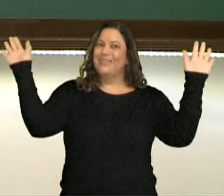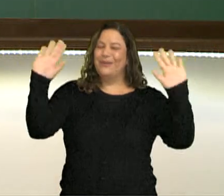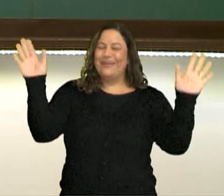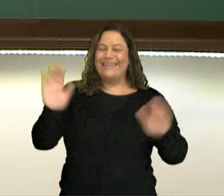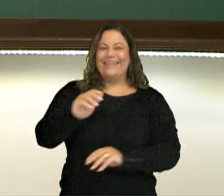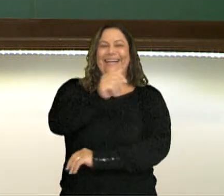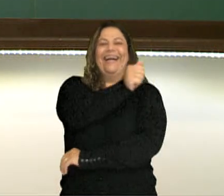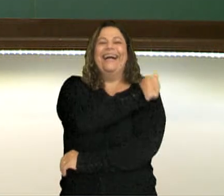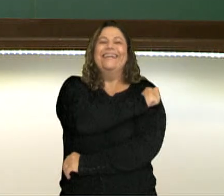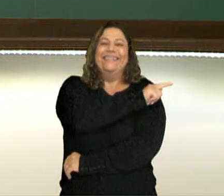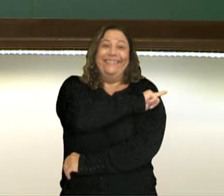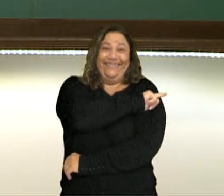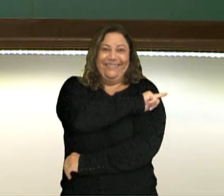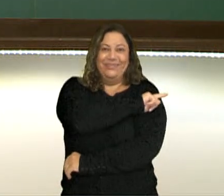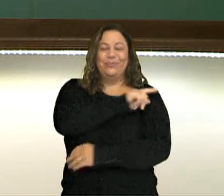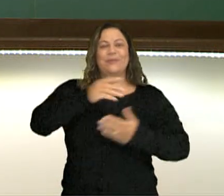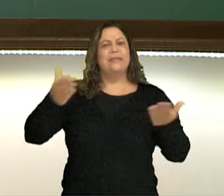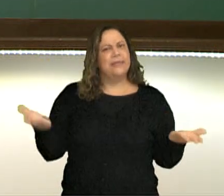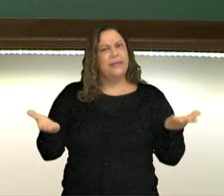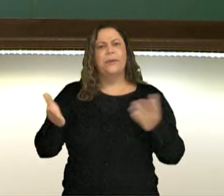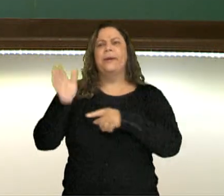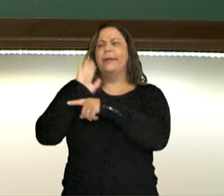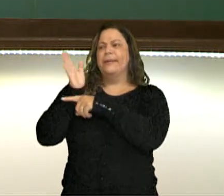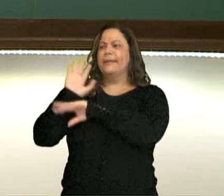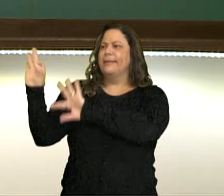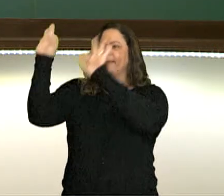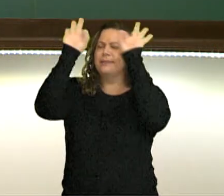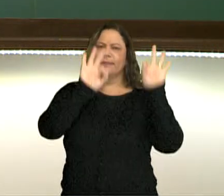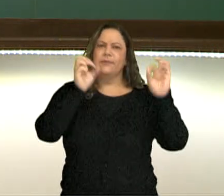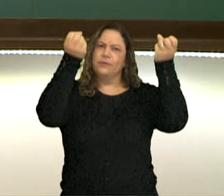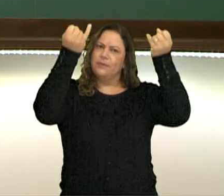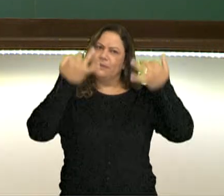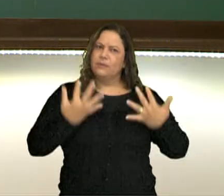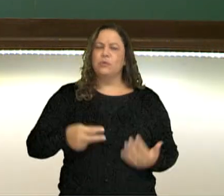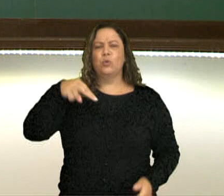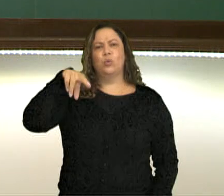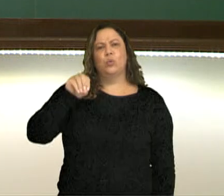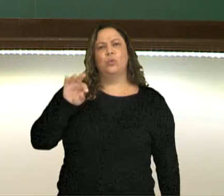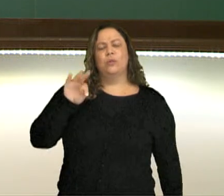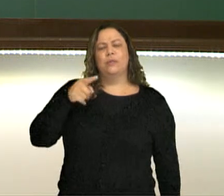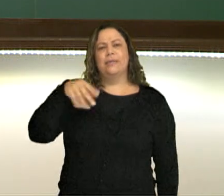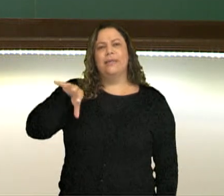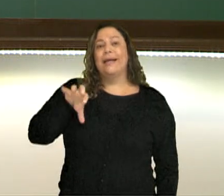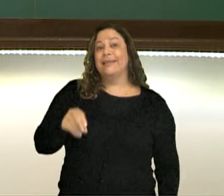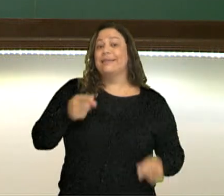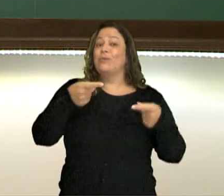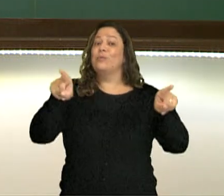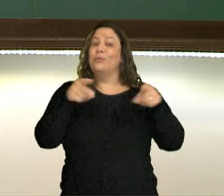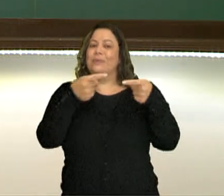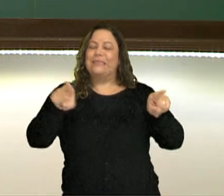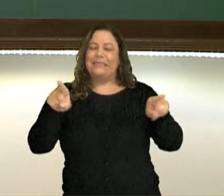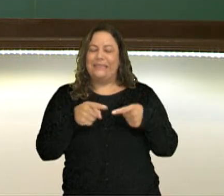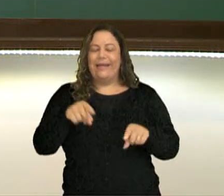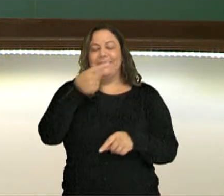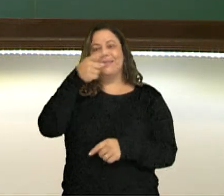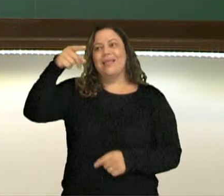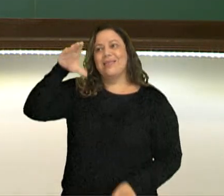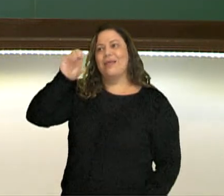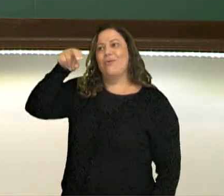Olá, estudantes do 7º ano! Nesse vídeo nós vamos falar sobre notações musicais não convencionais